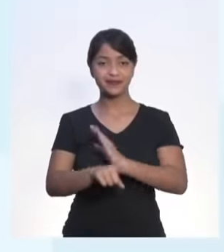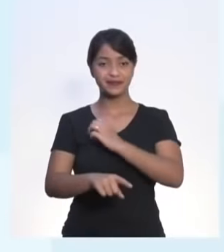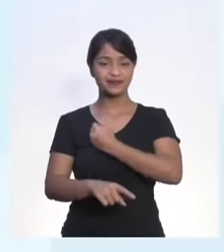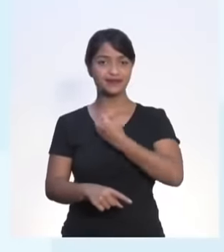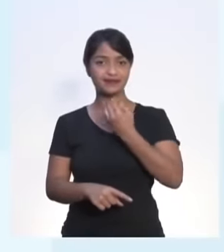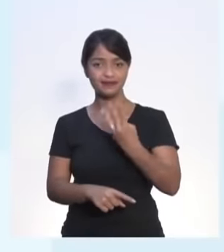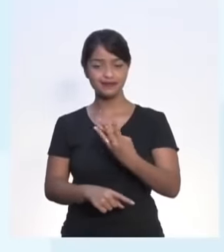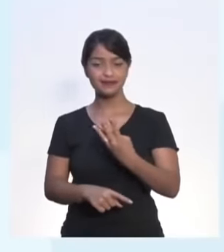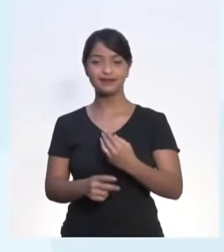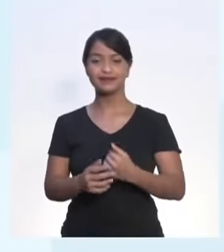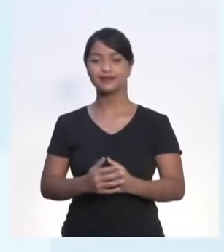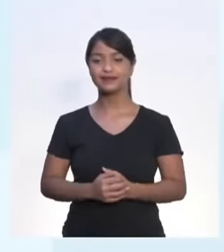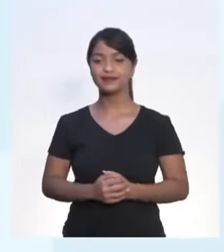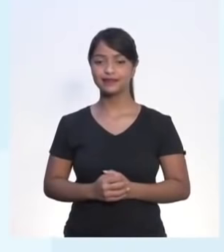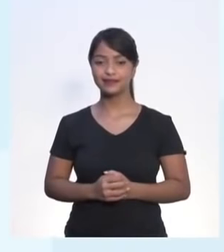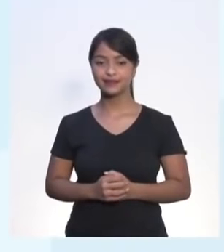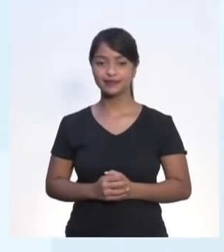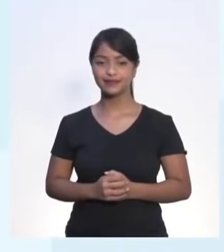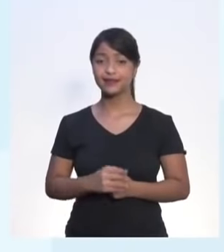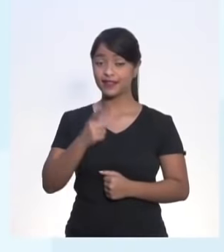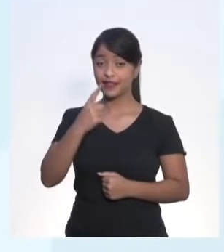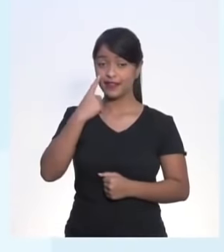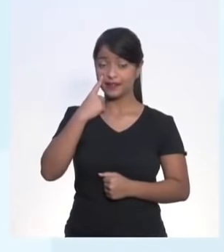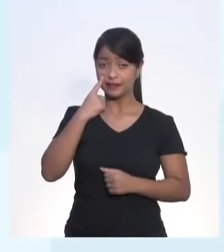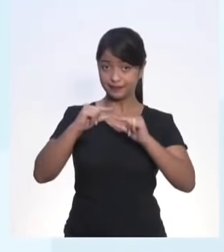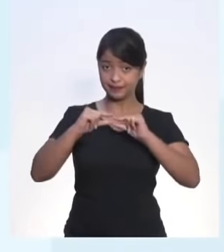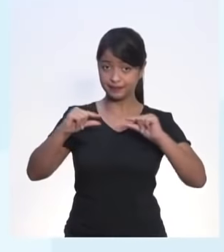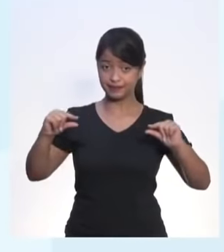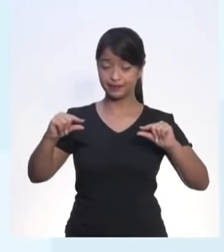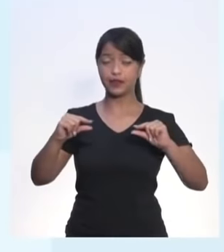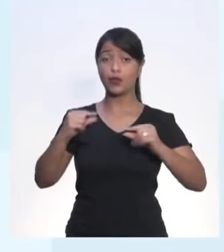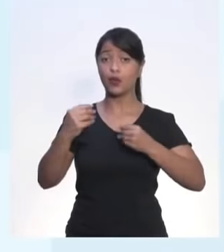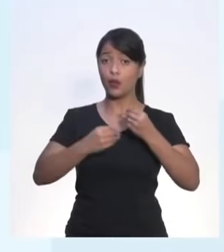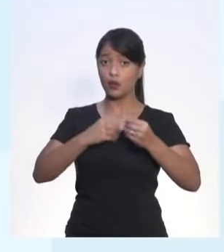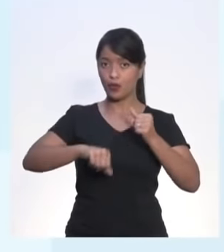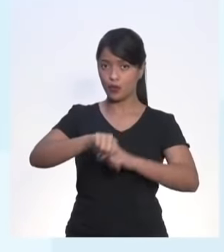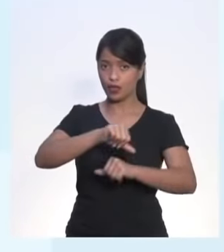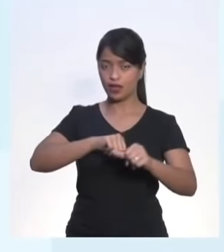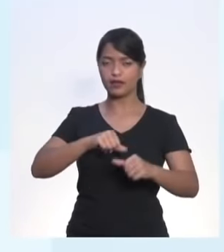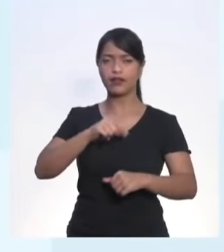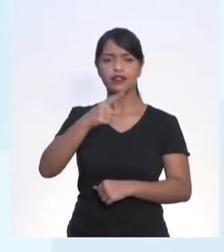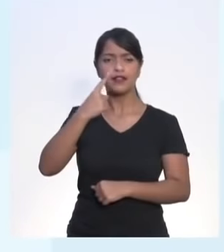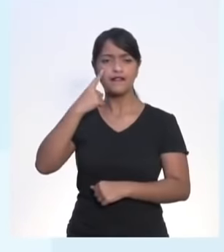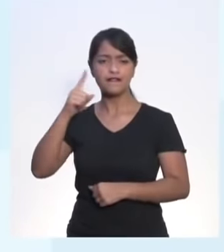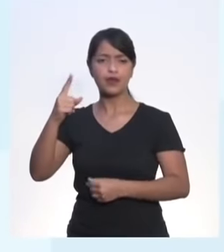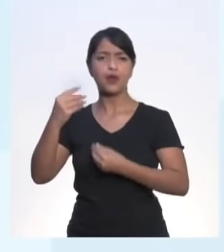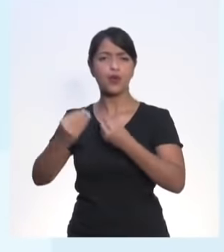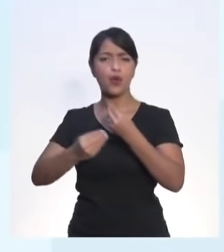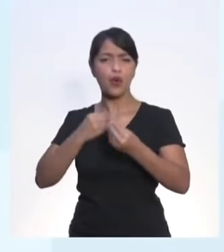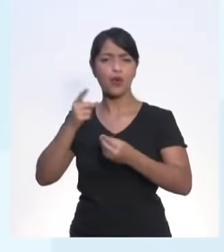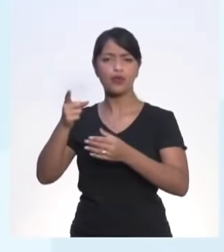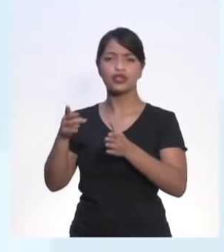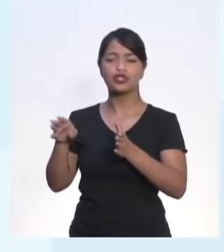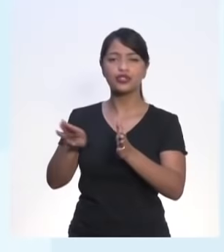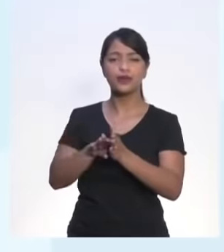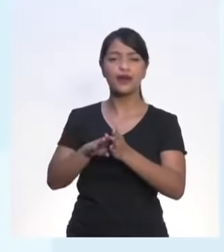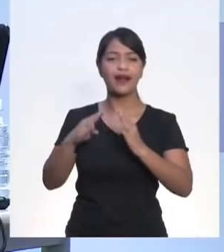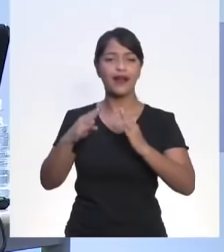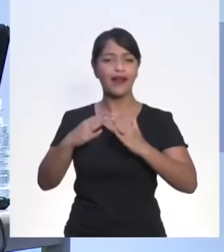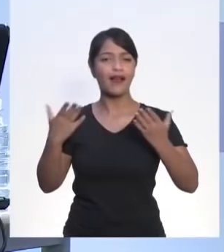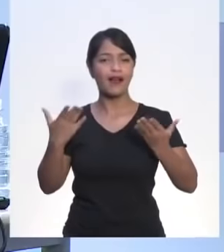seria: você viu como ele chegou em casa hoje? Eu devia ter reescrito isso daqui.